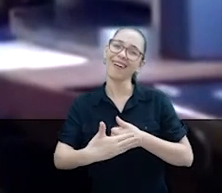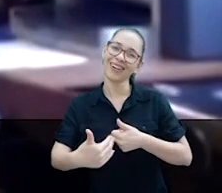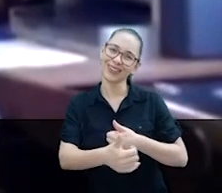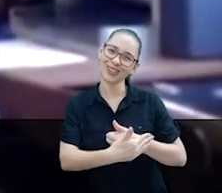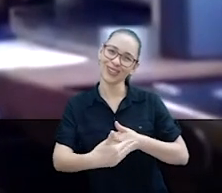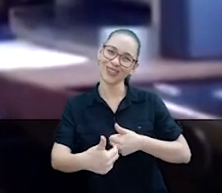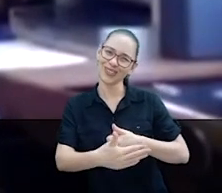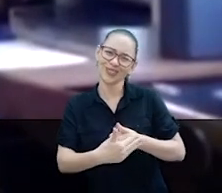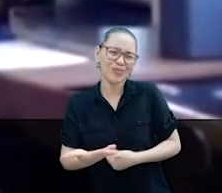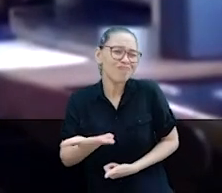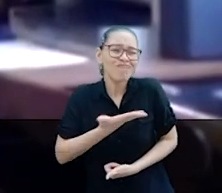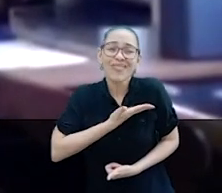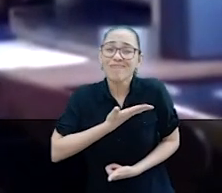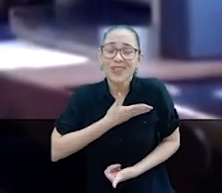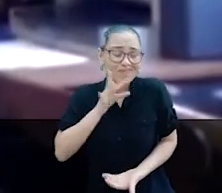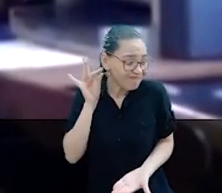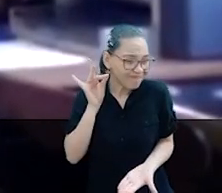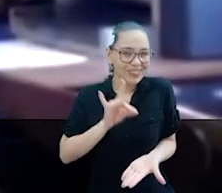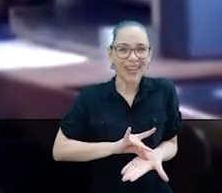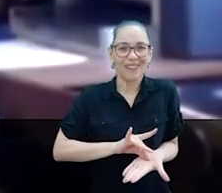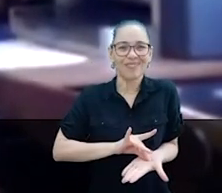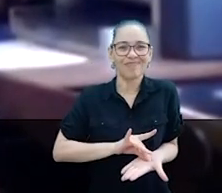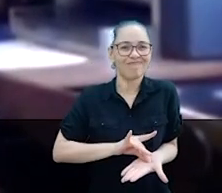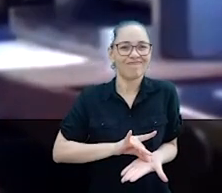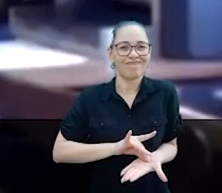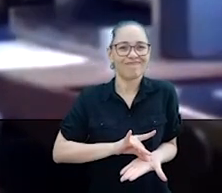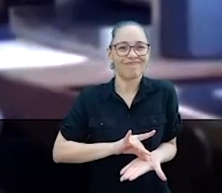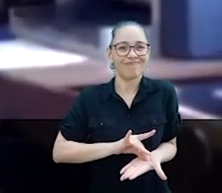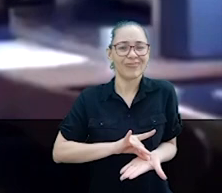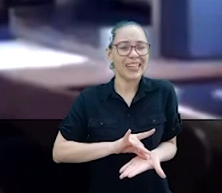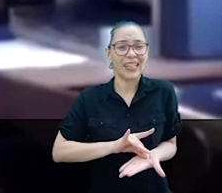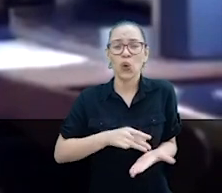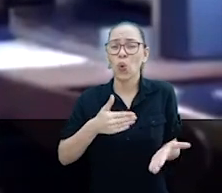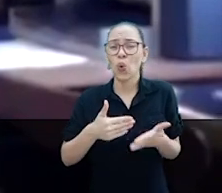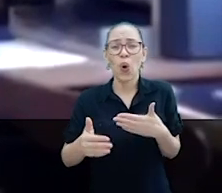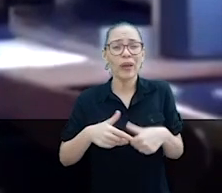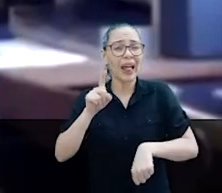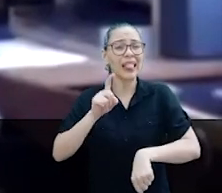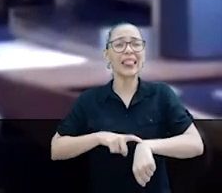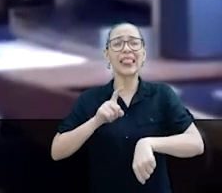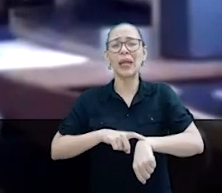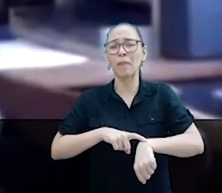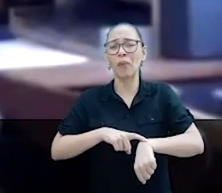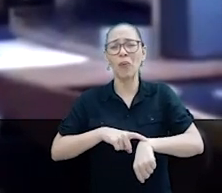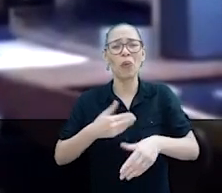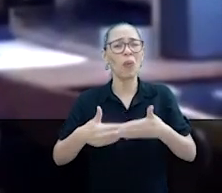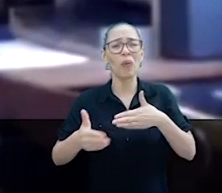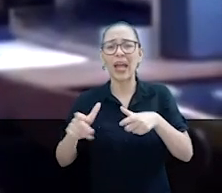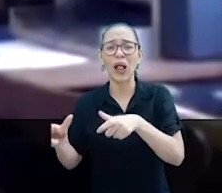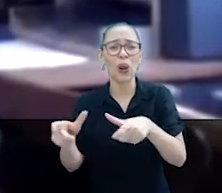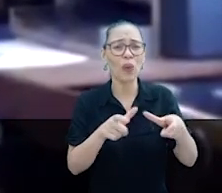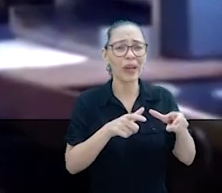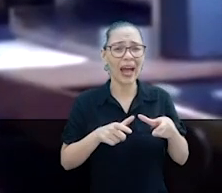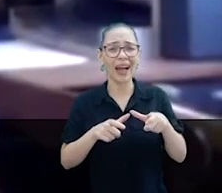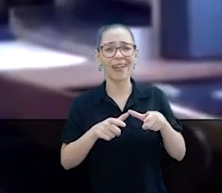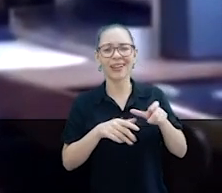ousada, meiga, um amigo fiel, um amigo que para todos